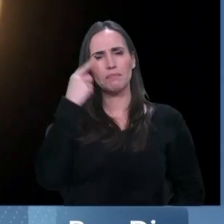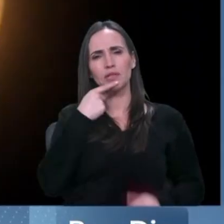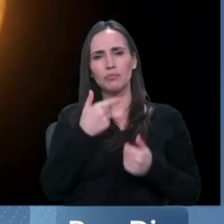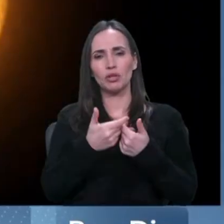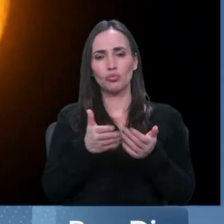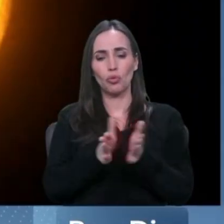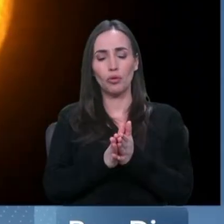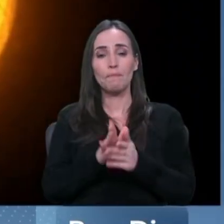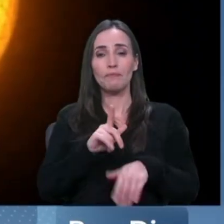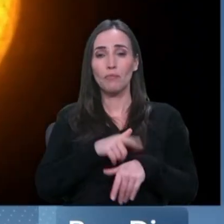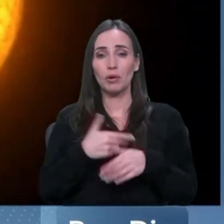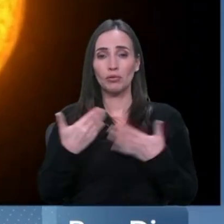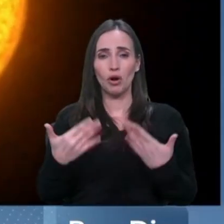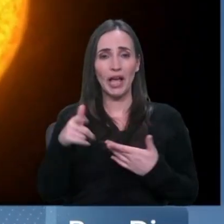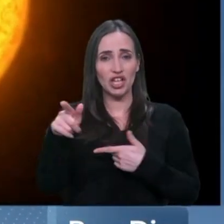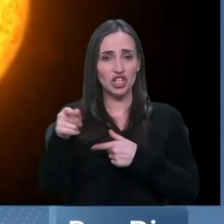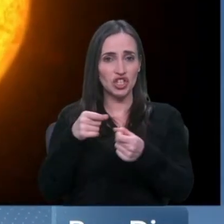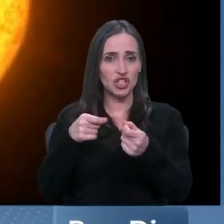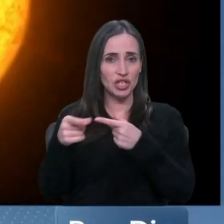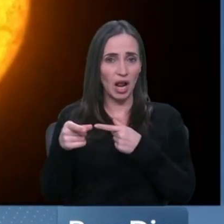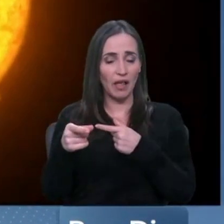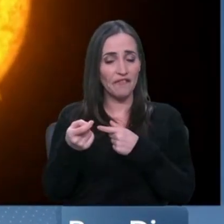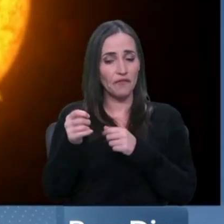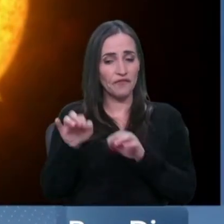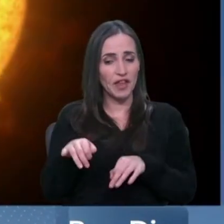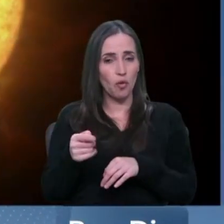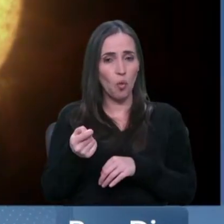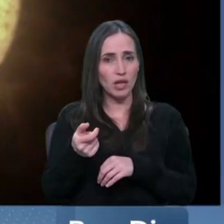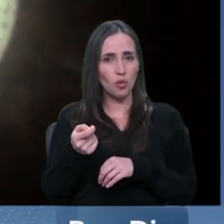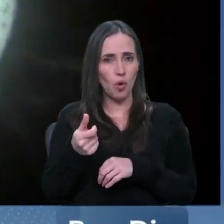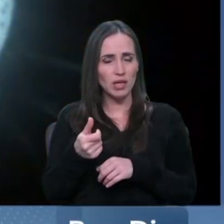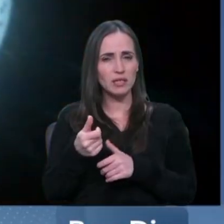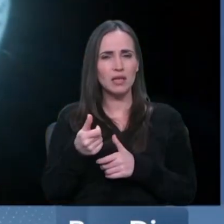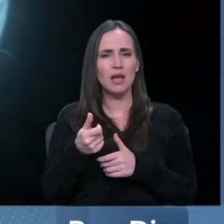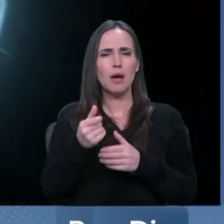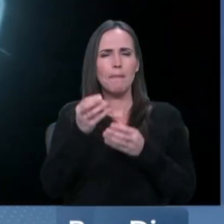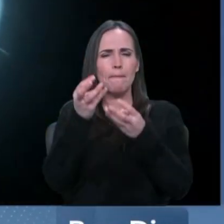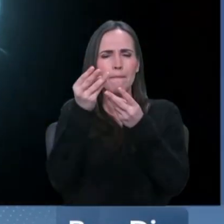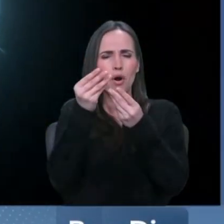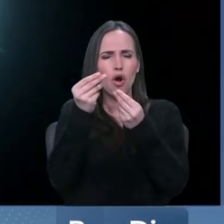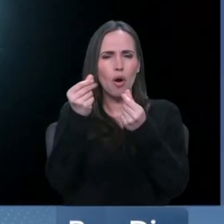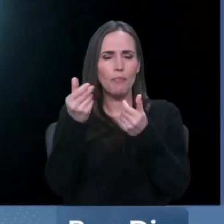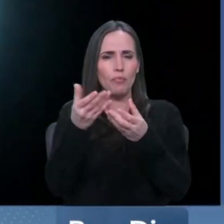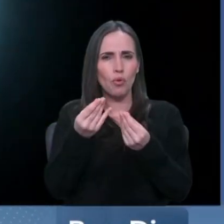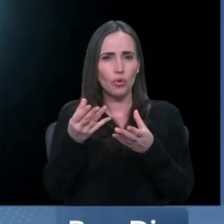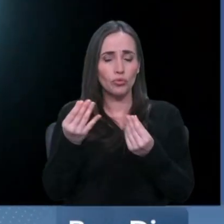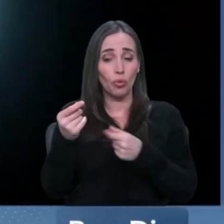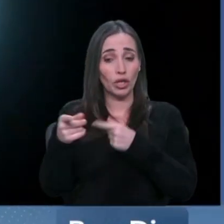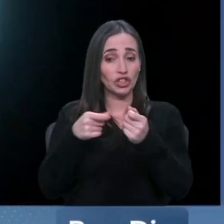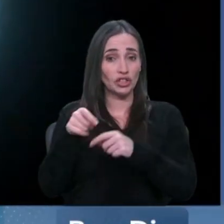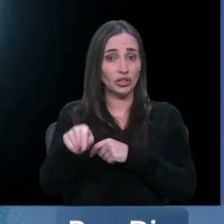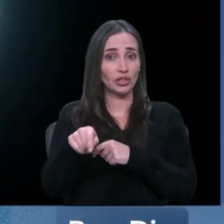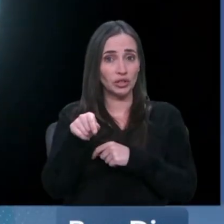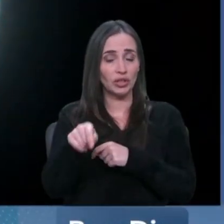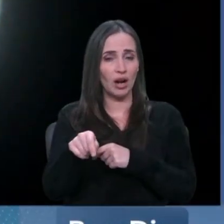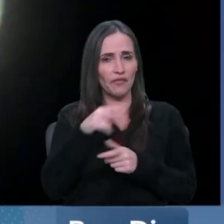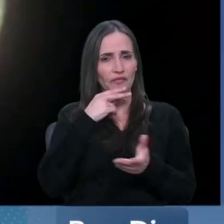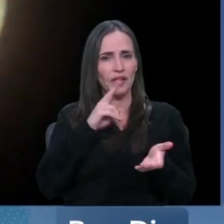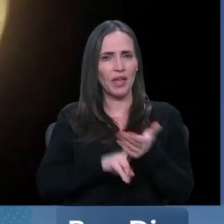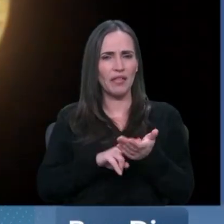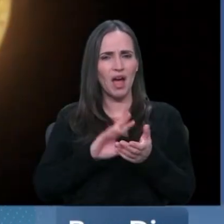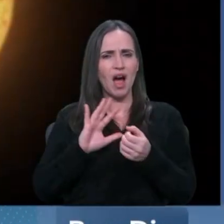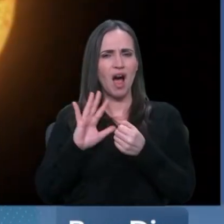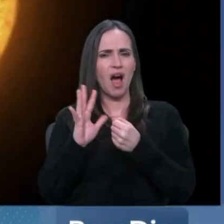fase final desta vida destas estrelas, elas produzem muita poeira. Esta estrela, verdadeiramente, isto é uma animação, tem à sua volta